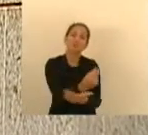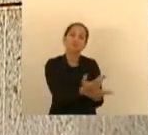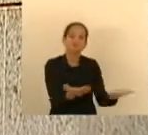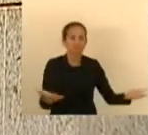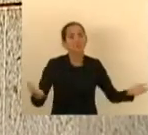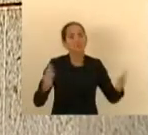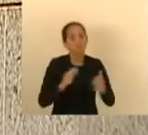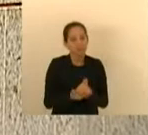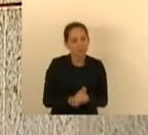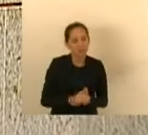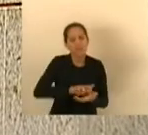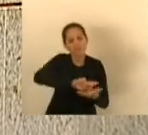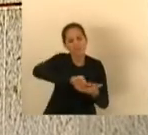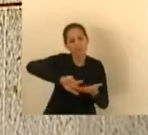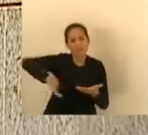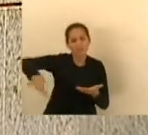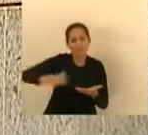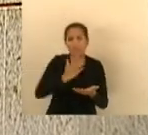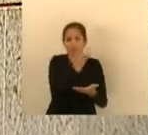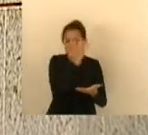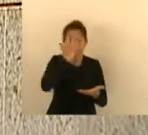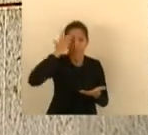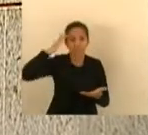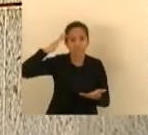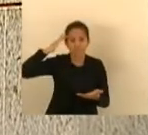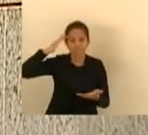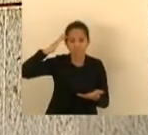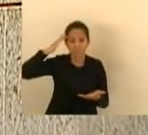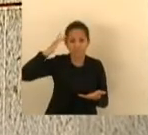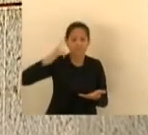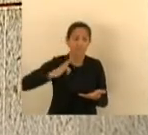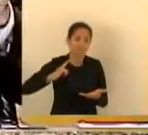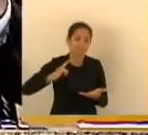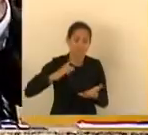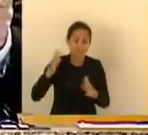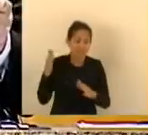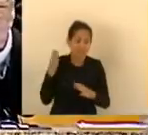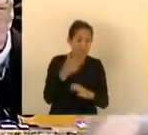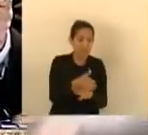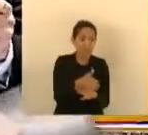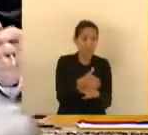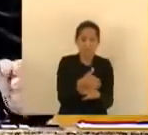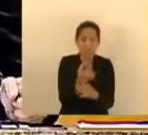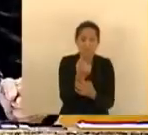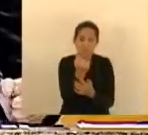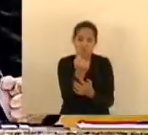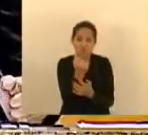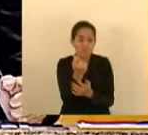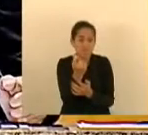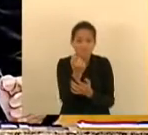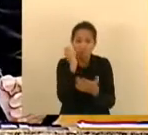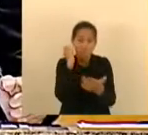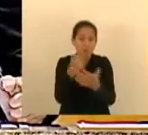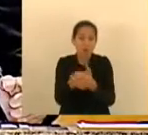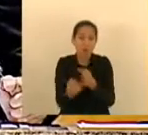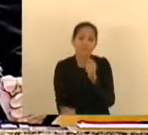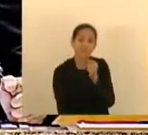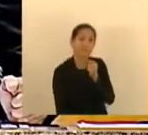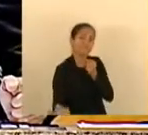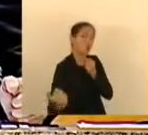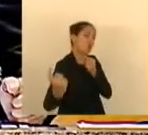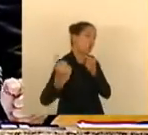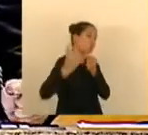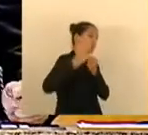por diversas vezes o consumidor, passando por uma concessionária, se ele não tiver o dinheiro, ele tem que voltar